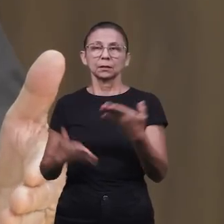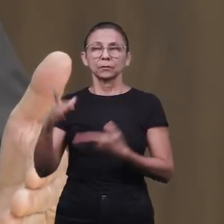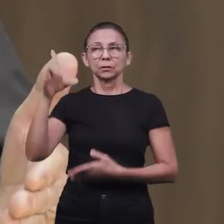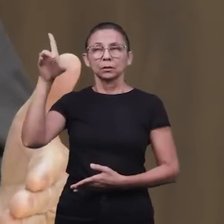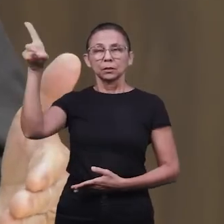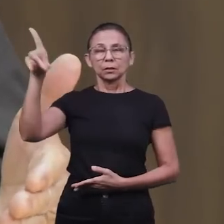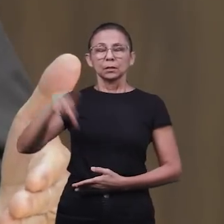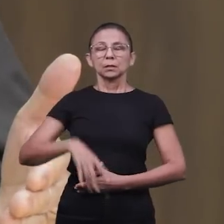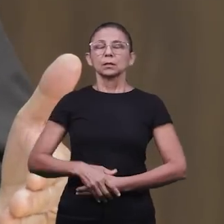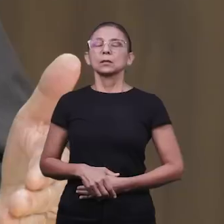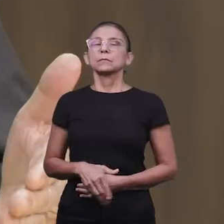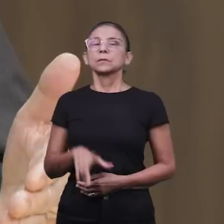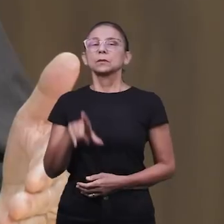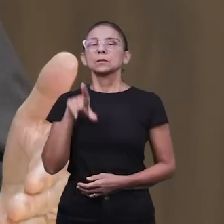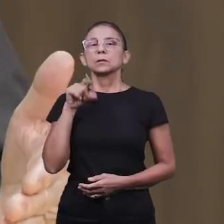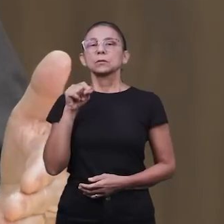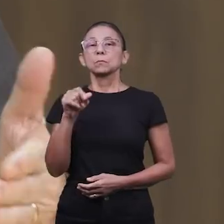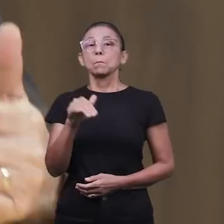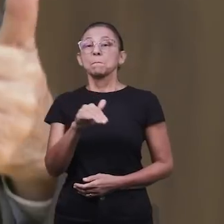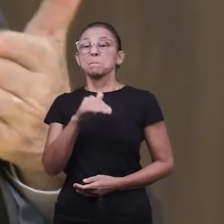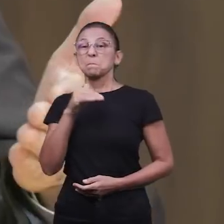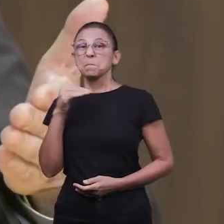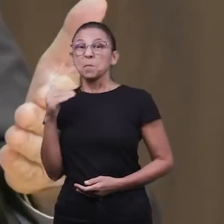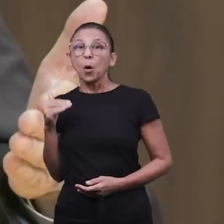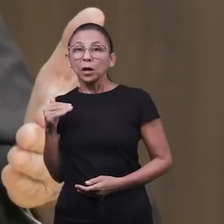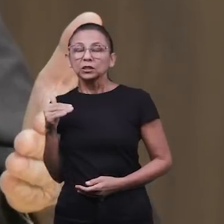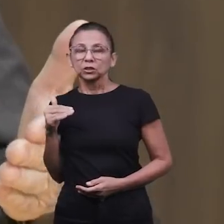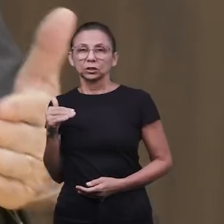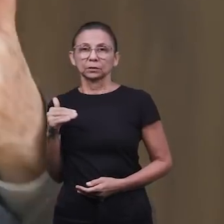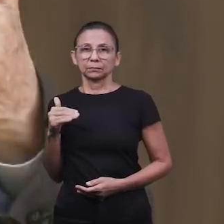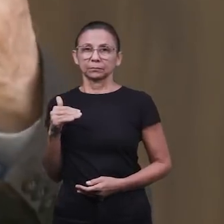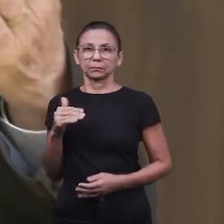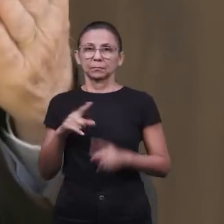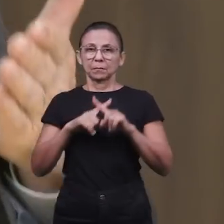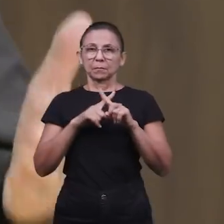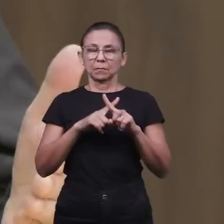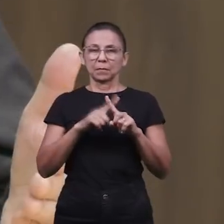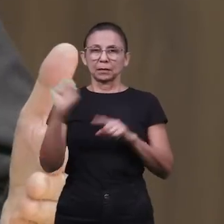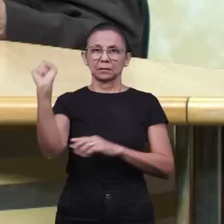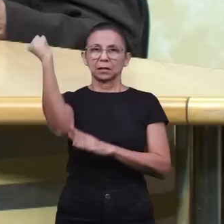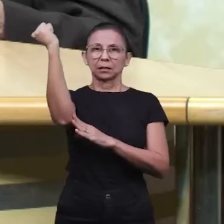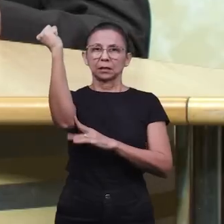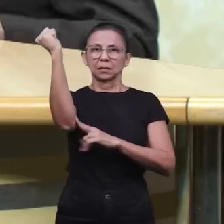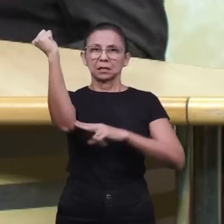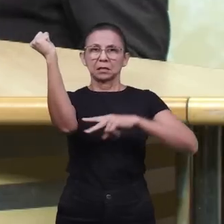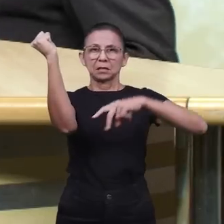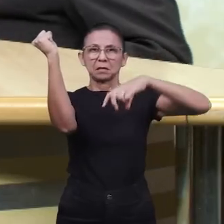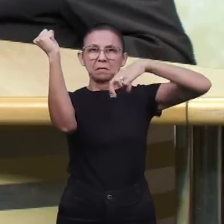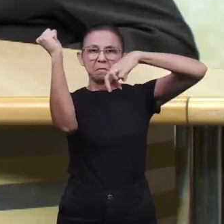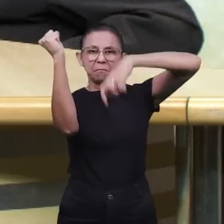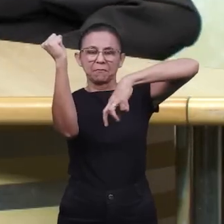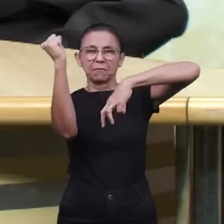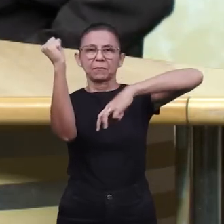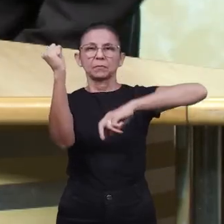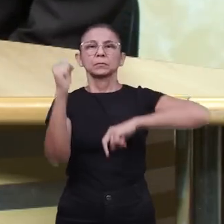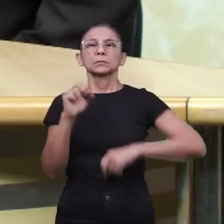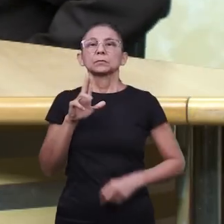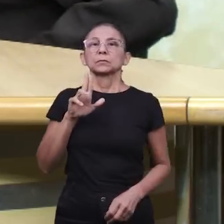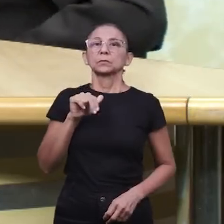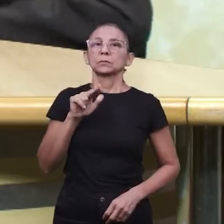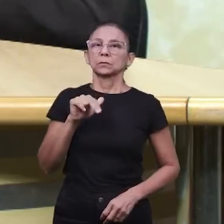perante a imagem de escultura que fala da idolatria no sentido amplo. Pastor Antônio